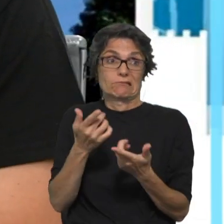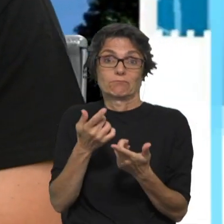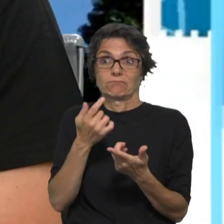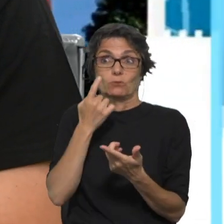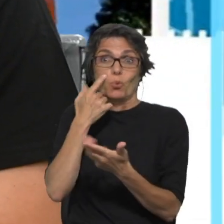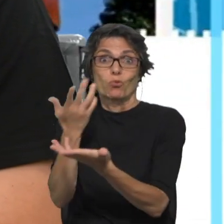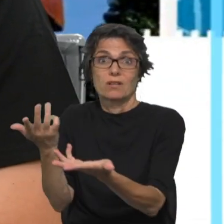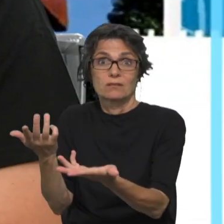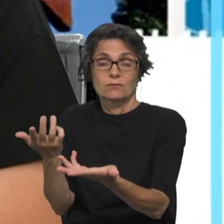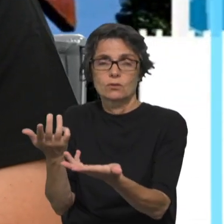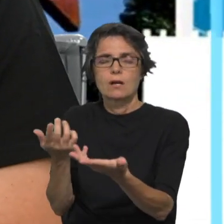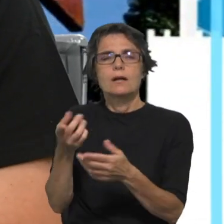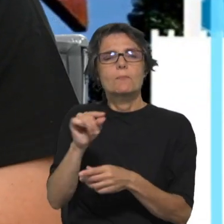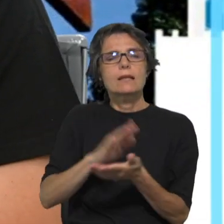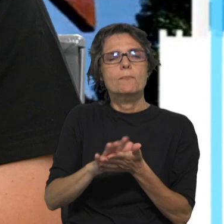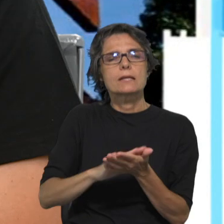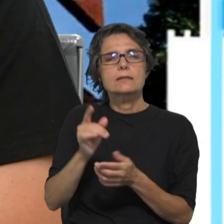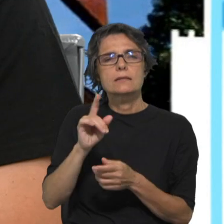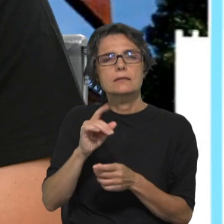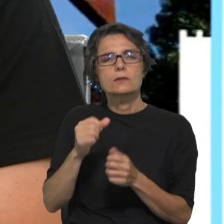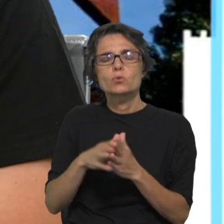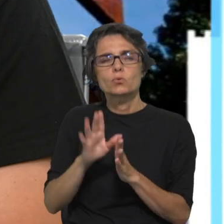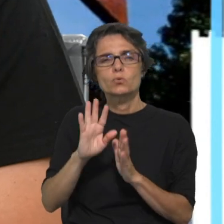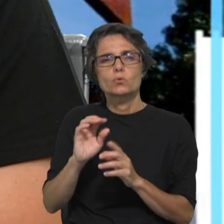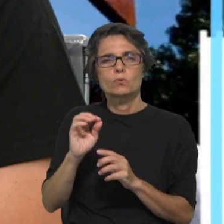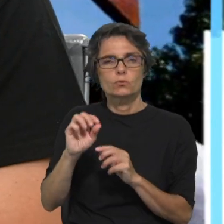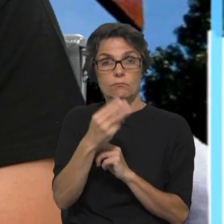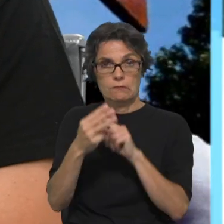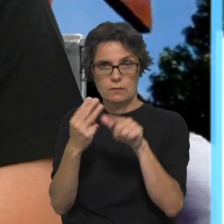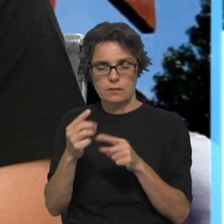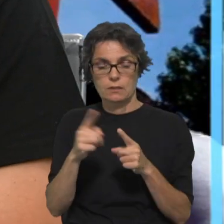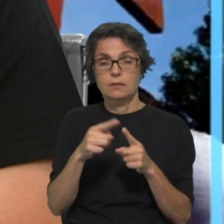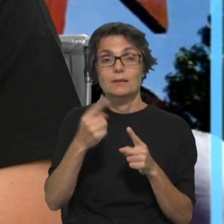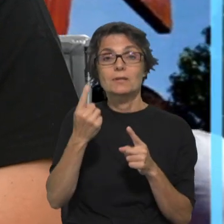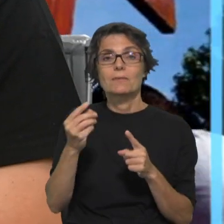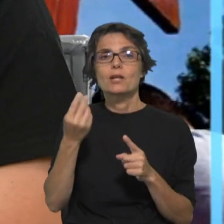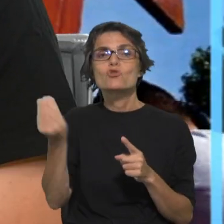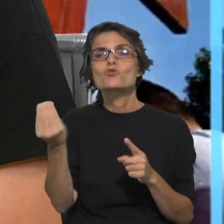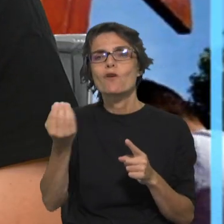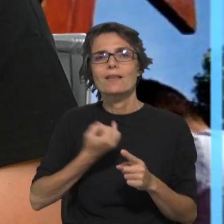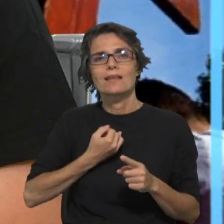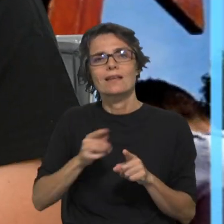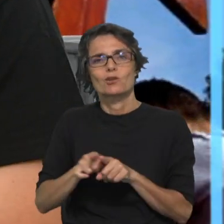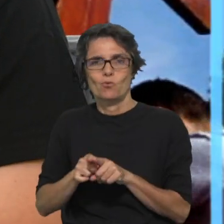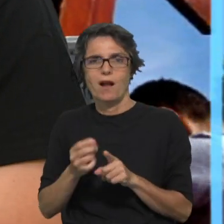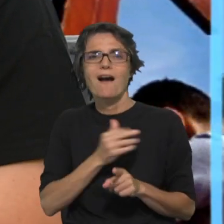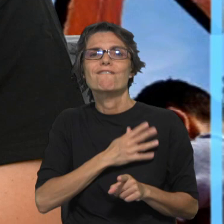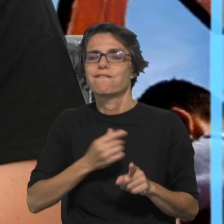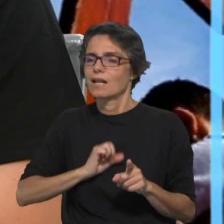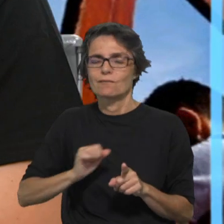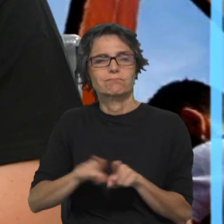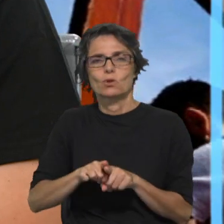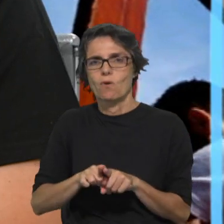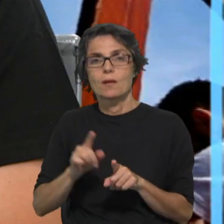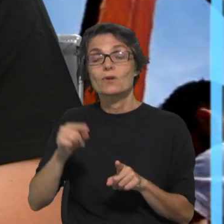Mas há 2 ou 3 ideias que são essenciais. Primeiro, são jovens que têm a mesma raiz, a mesma identidade, a mesma fé do que nós. Então, aqueles que vêm em